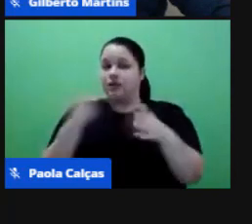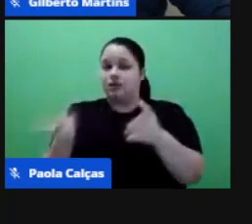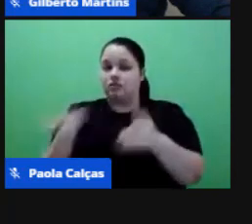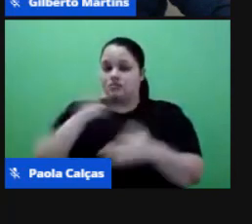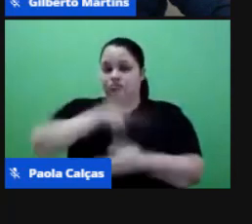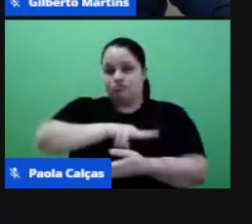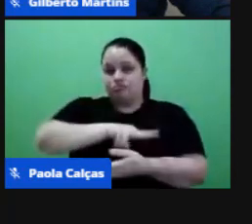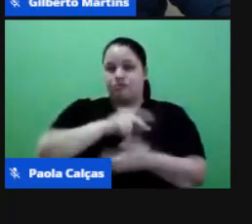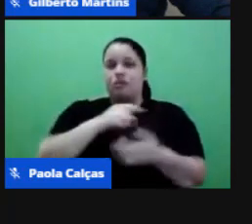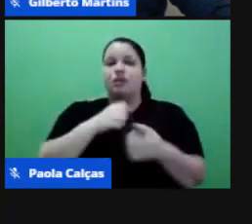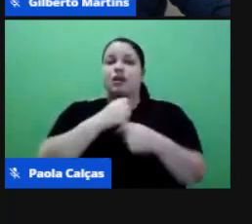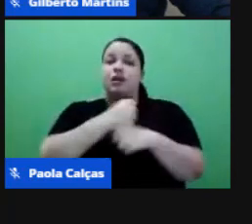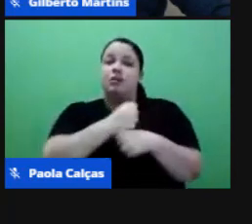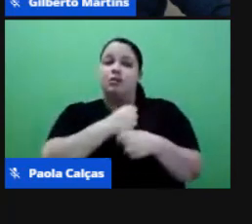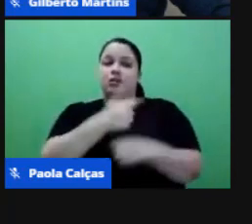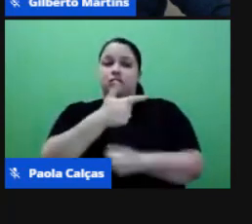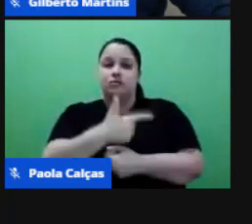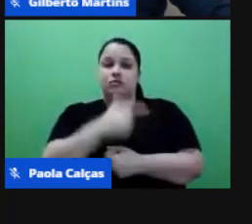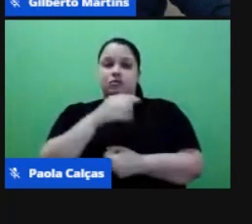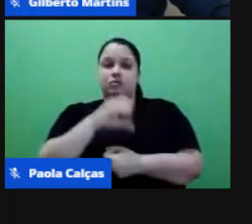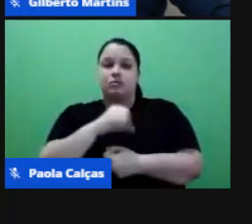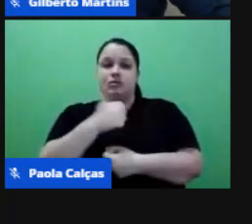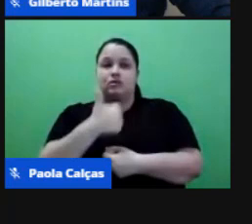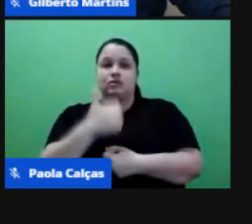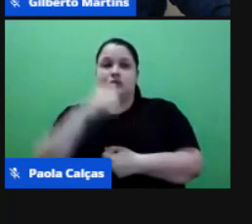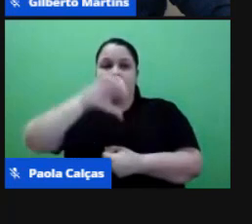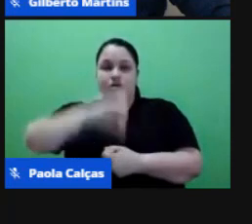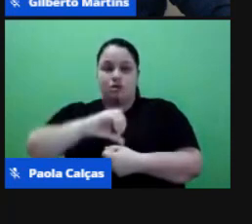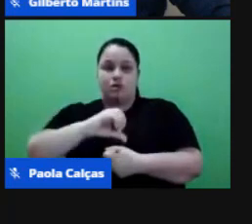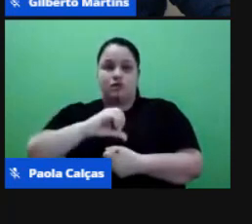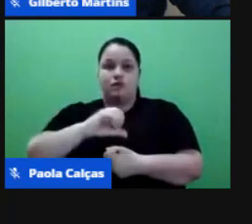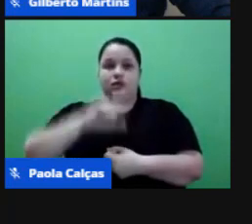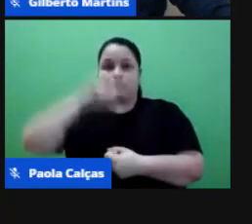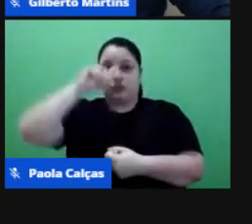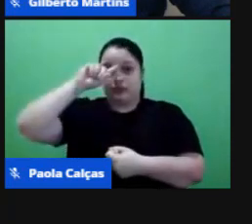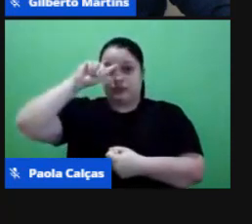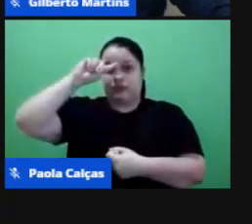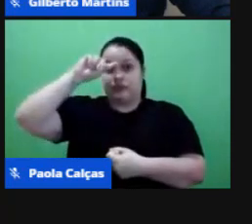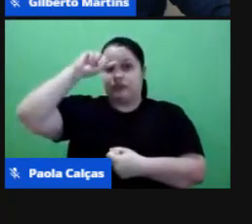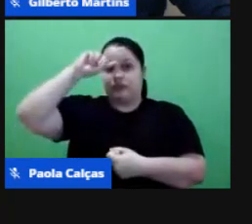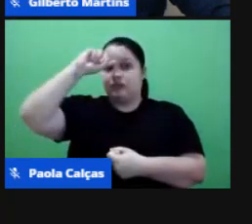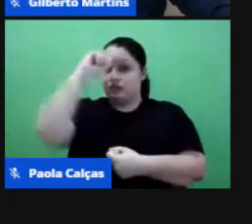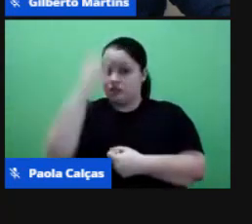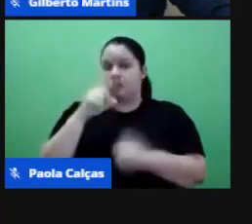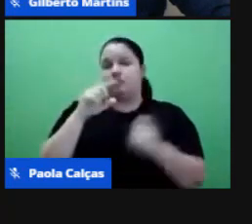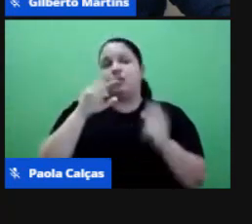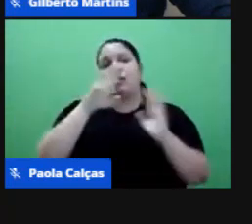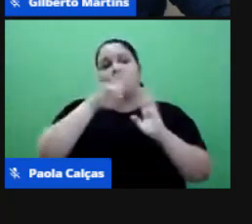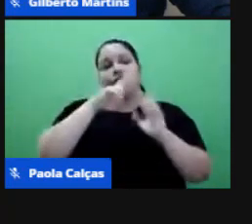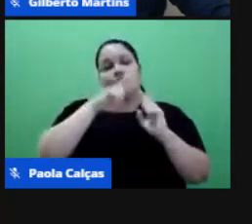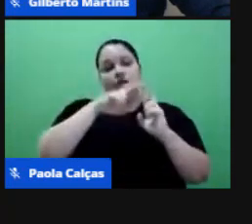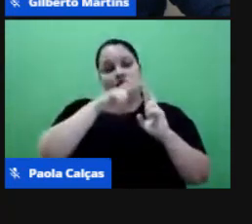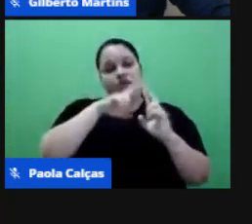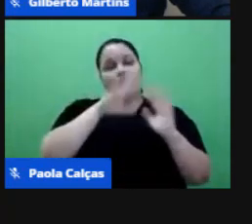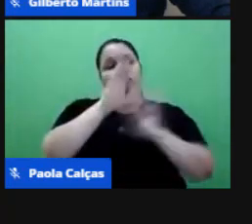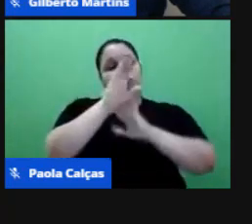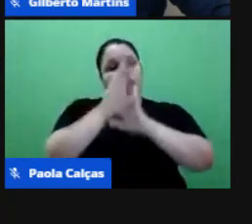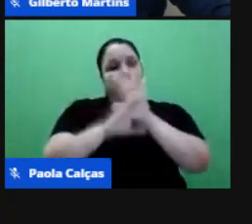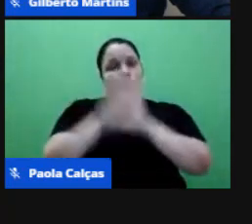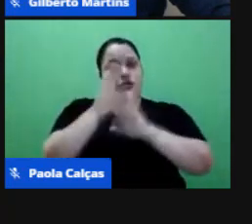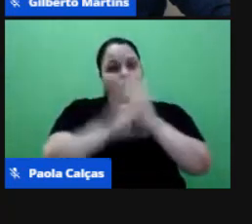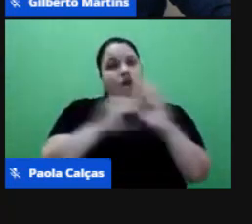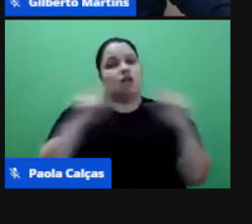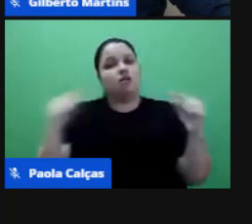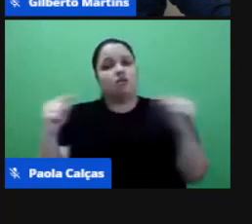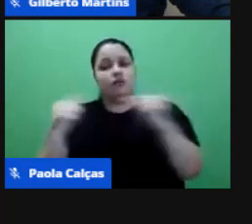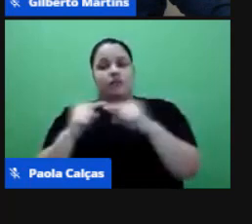ano de 2019, foi elaborado o referencial curricular da REME, baseado na Base Nacional Comum